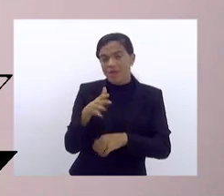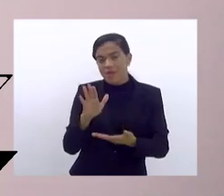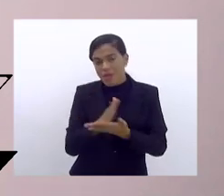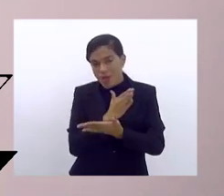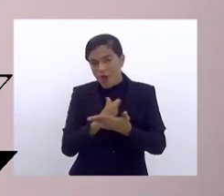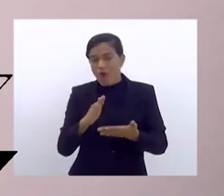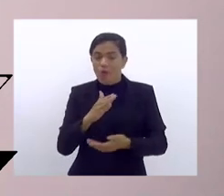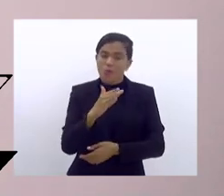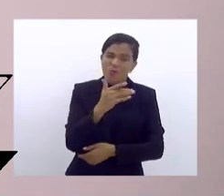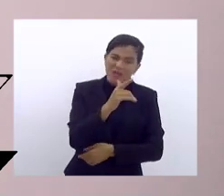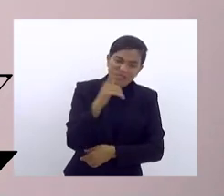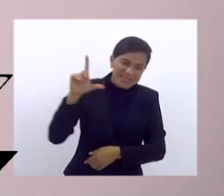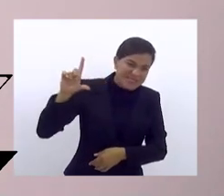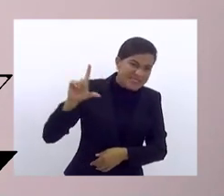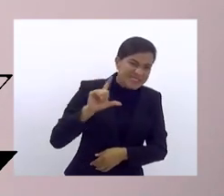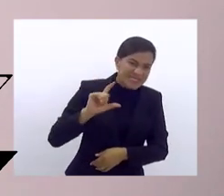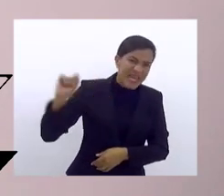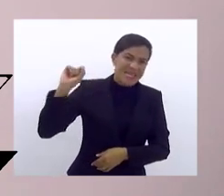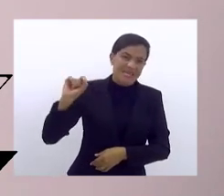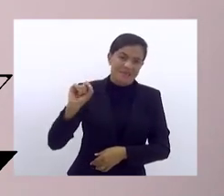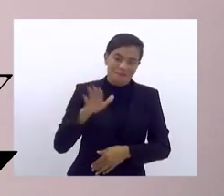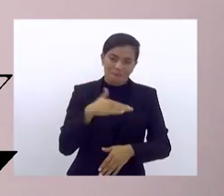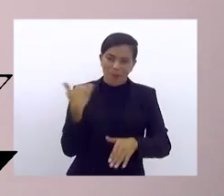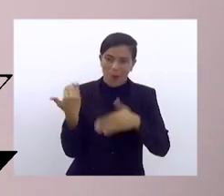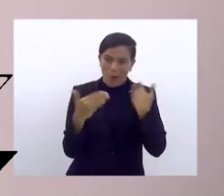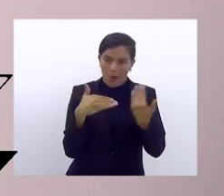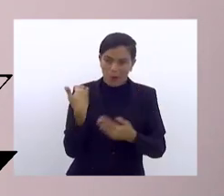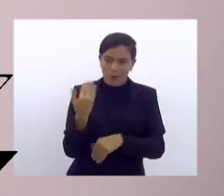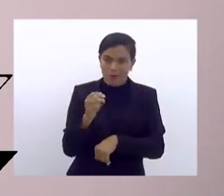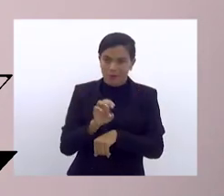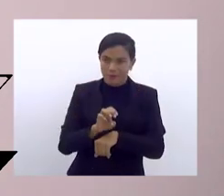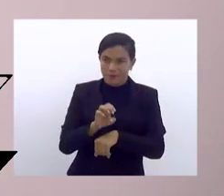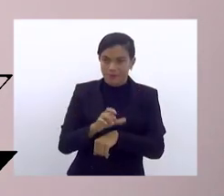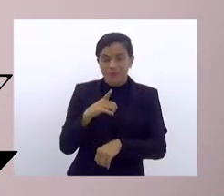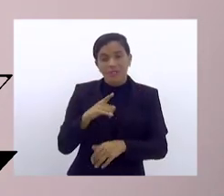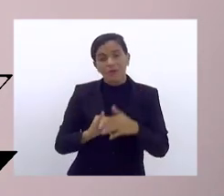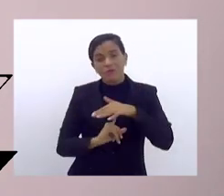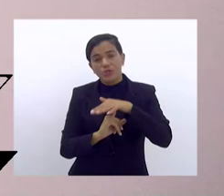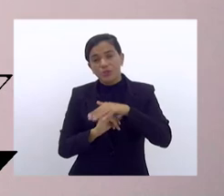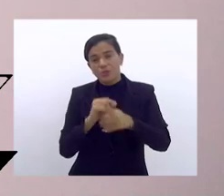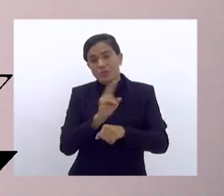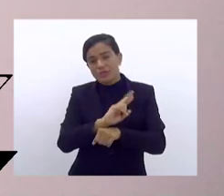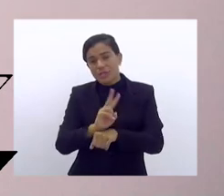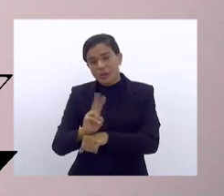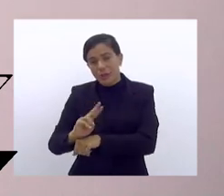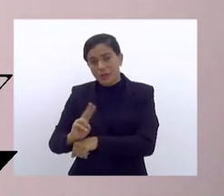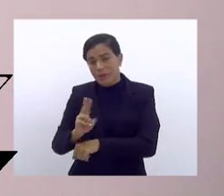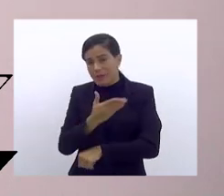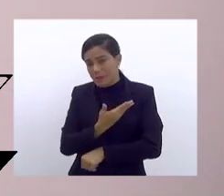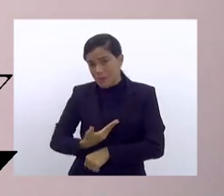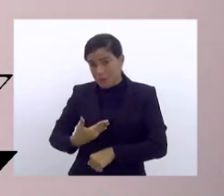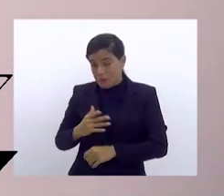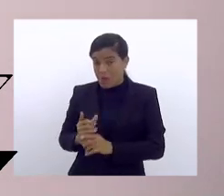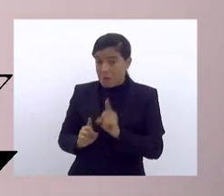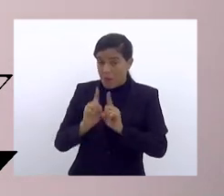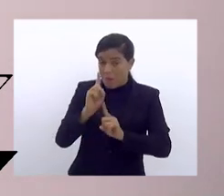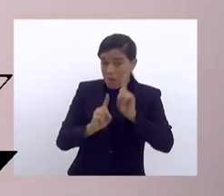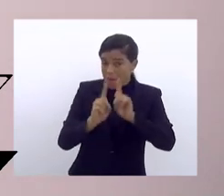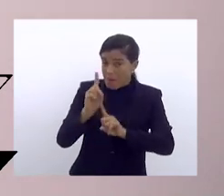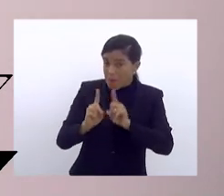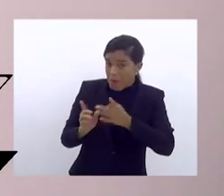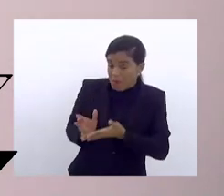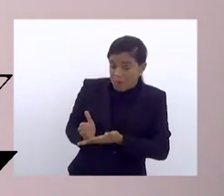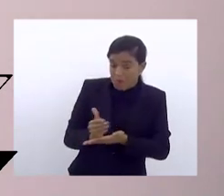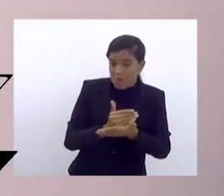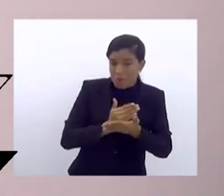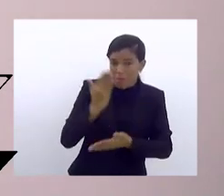no estado do Rio de Janeiro nós temos vários dados do Instituto de Segurança Pública dados oficiais que mostram que